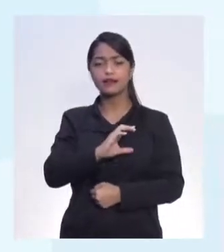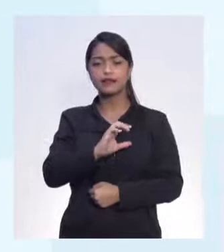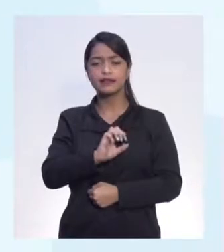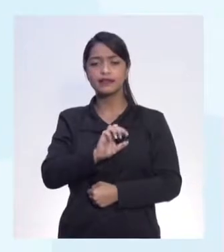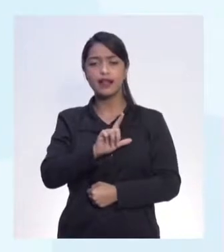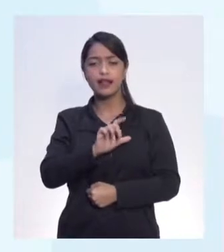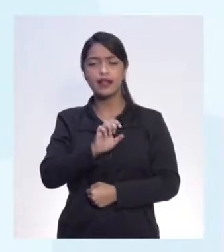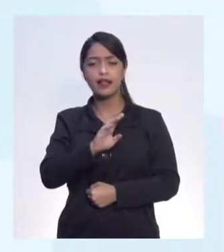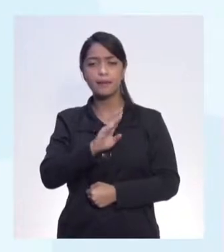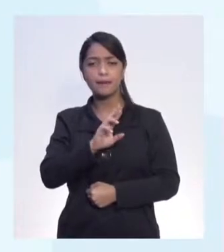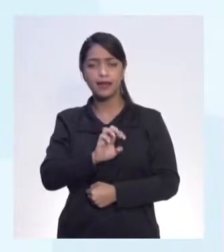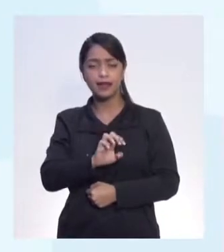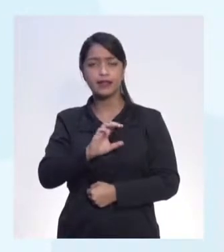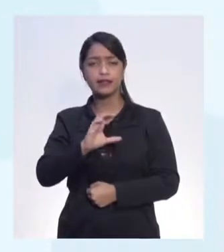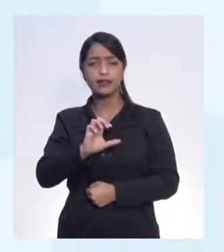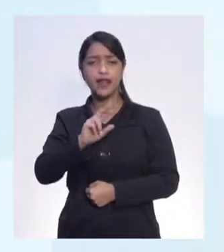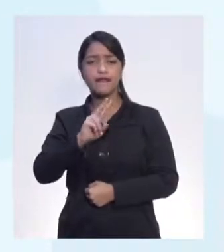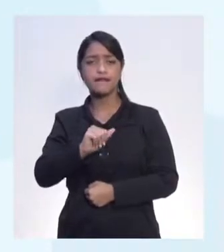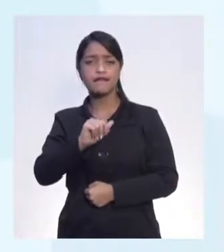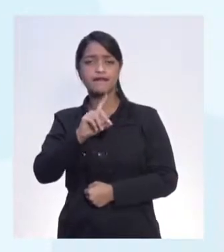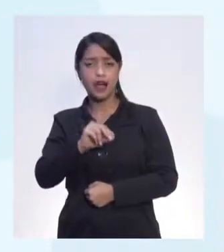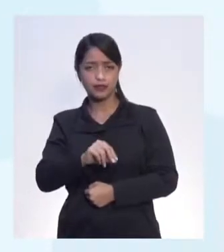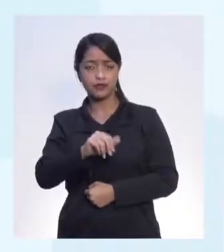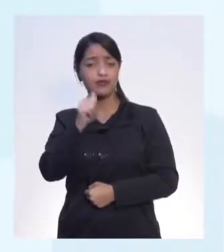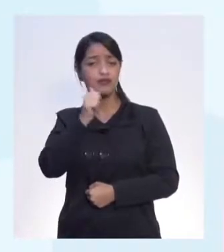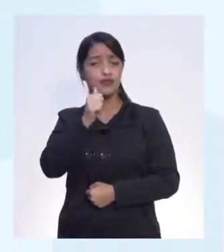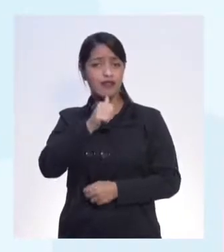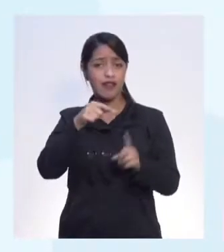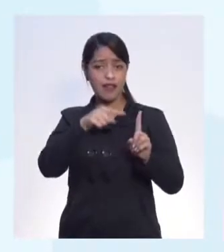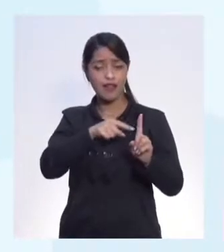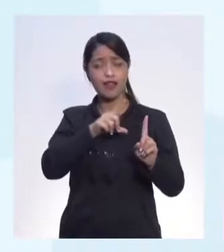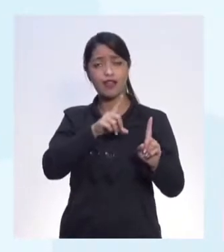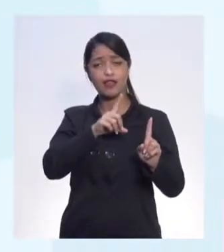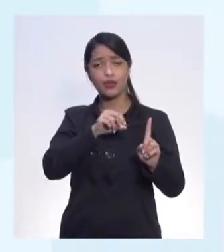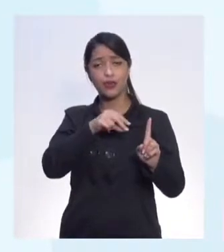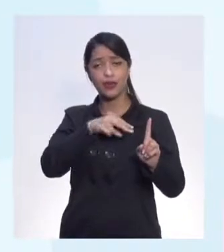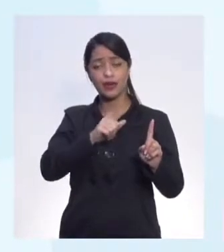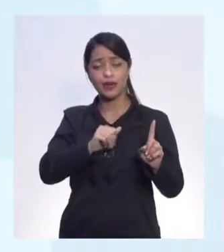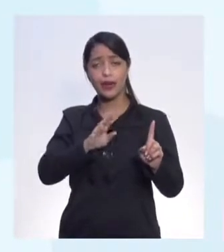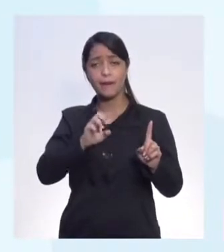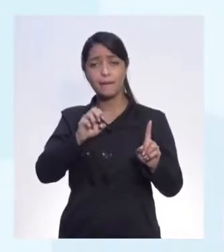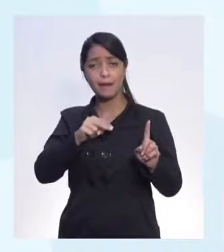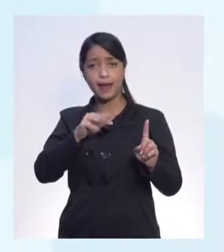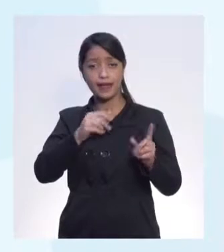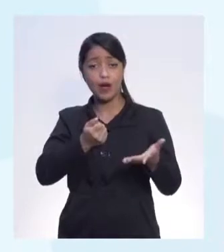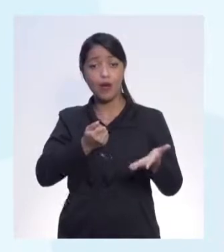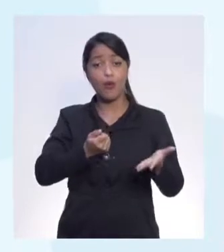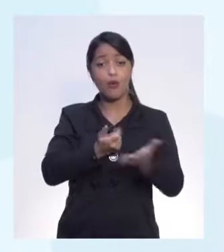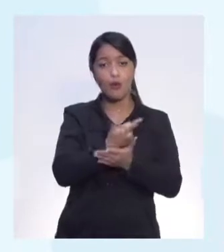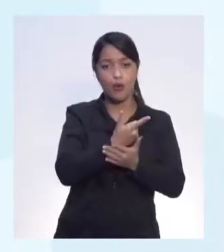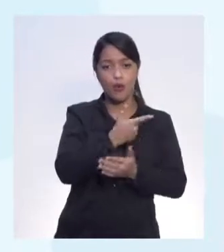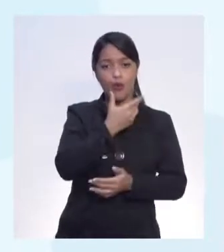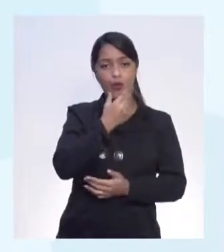Elias Turco. O que Emília quis dizer com célebre cevado? Olha a comparação